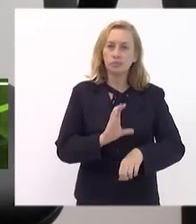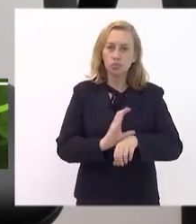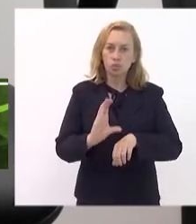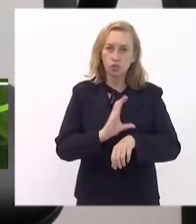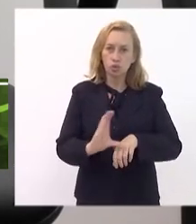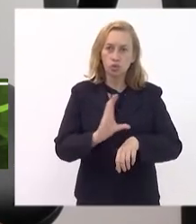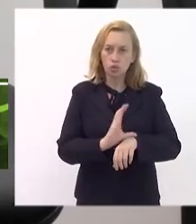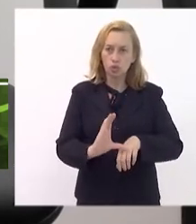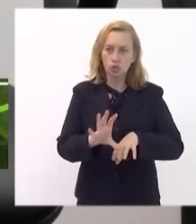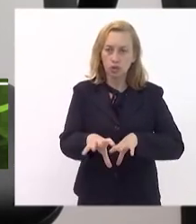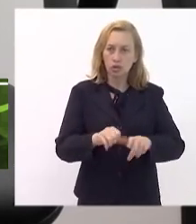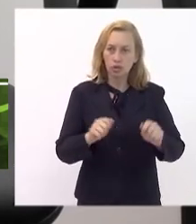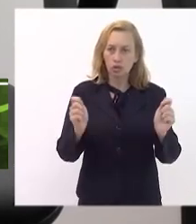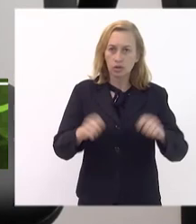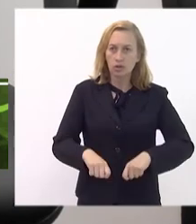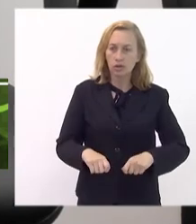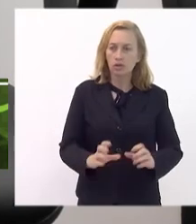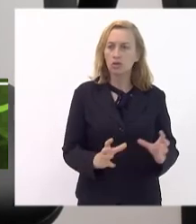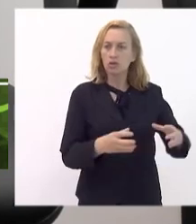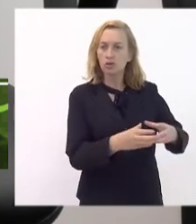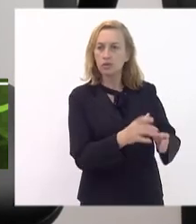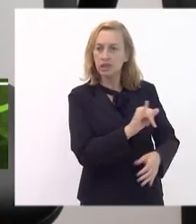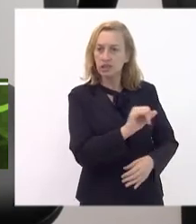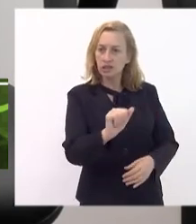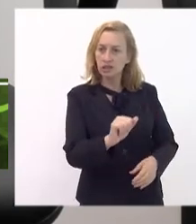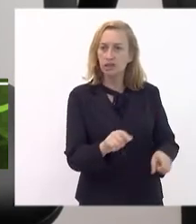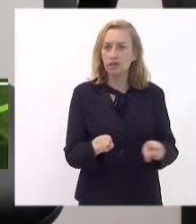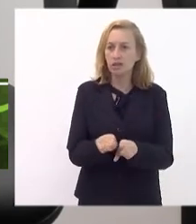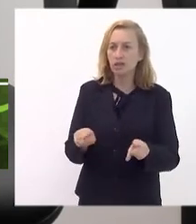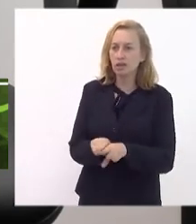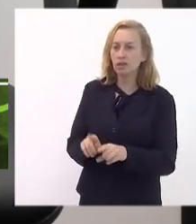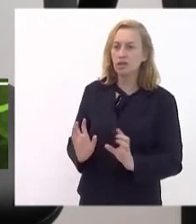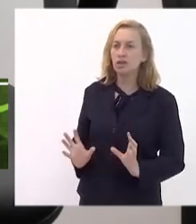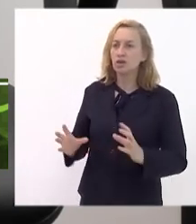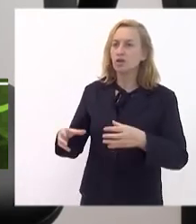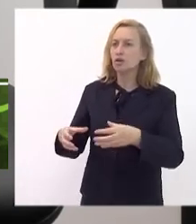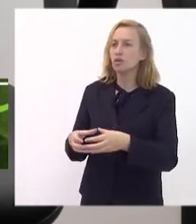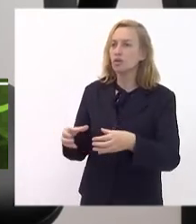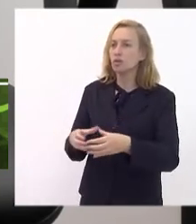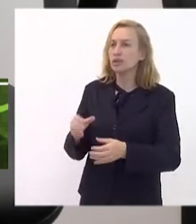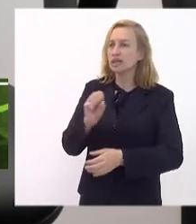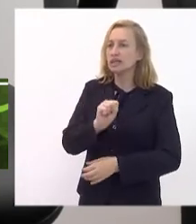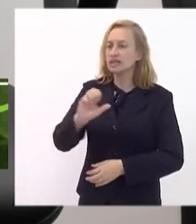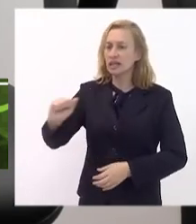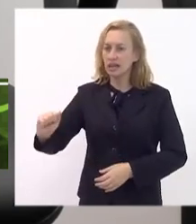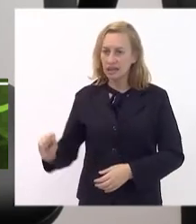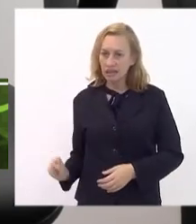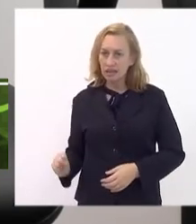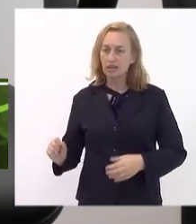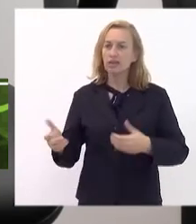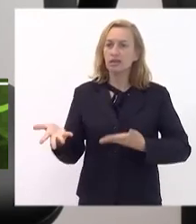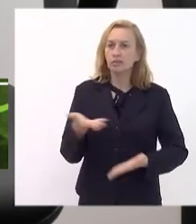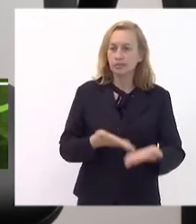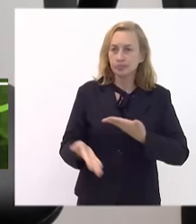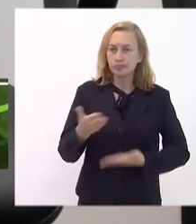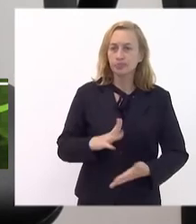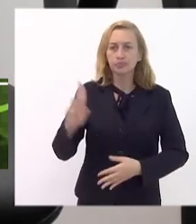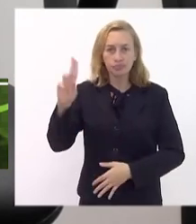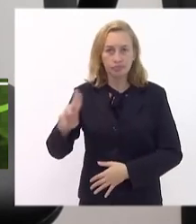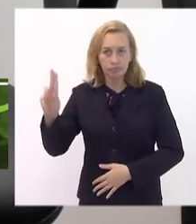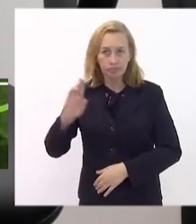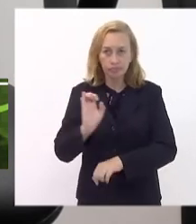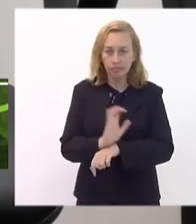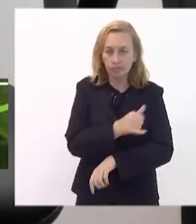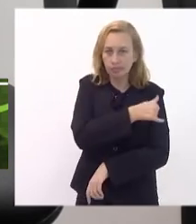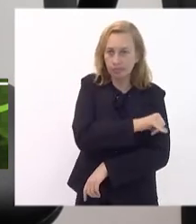de capacitação, tanto para a equipe do INEA quanto para a equipe da SES. Atualmente estamos desenvolvendo parcerias com a Universidade do Estado do Rio de